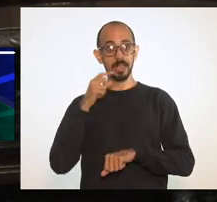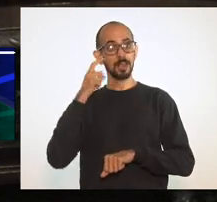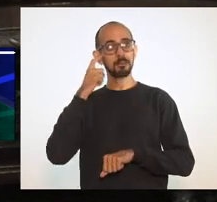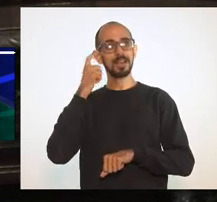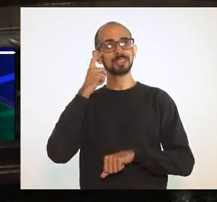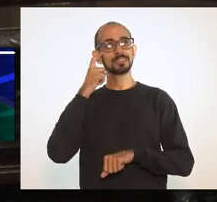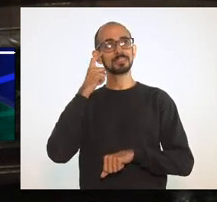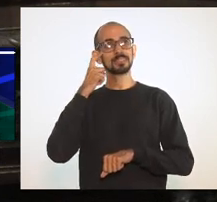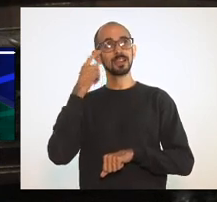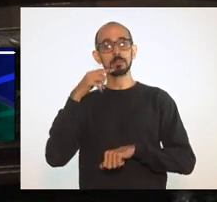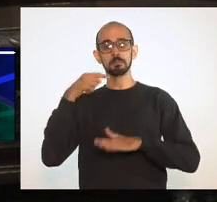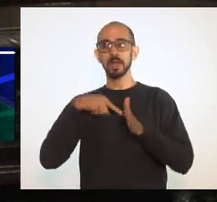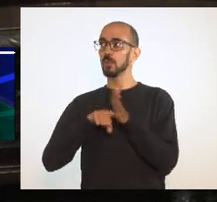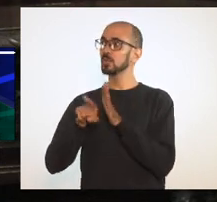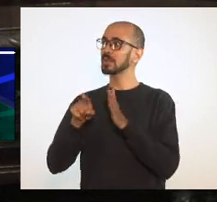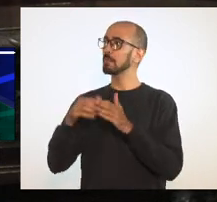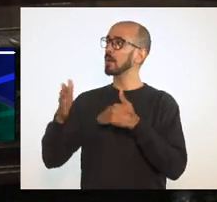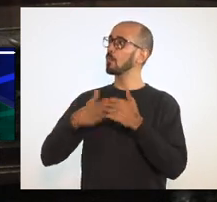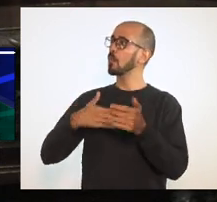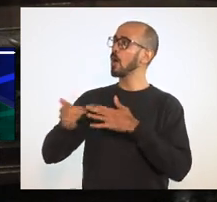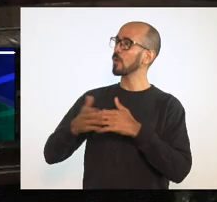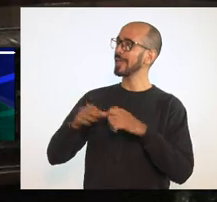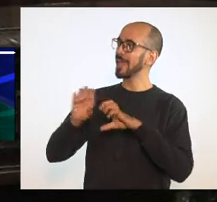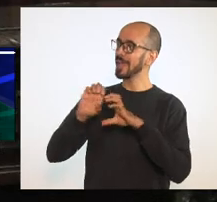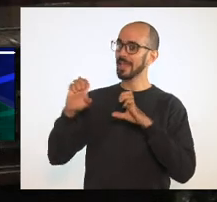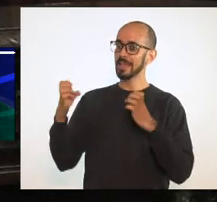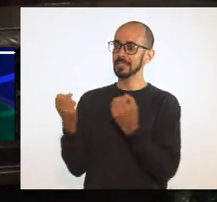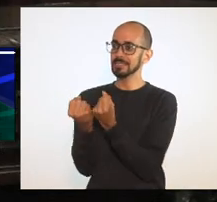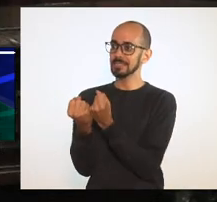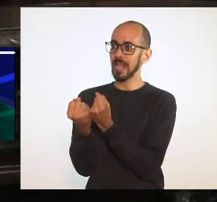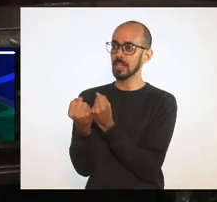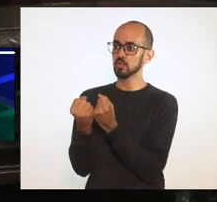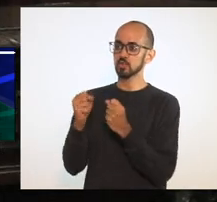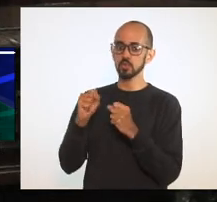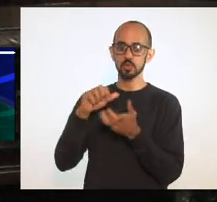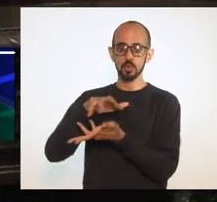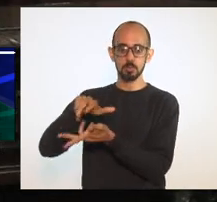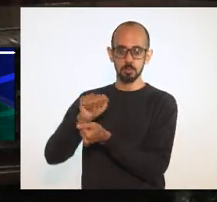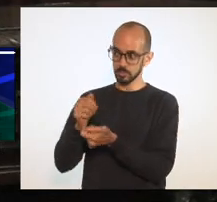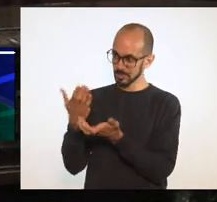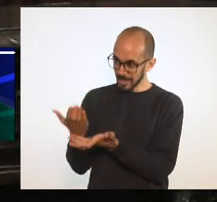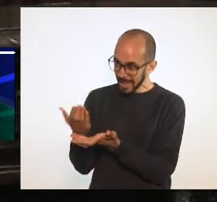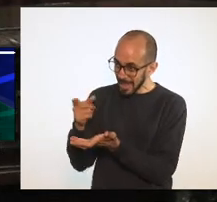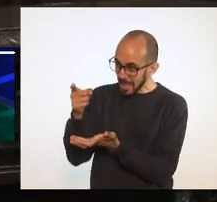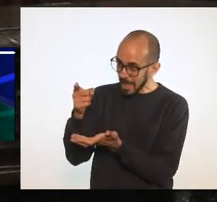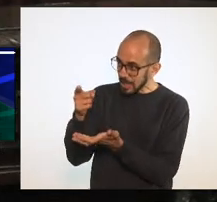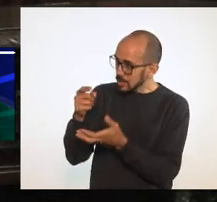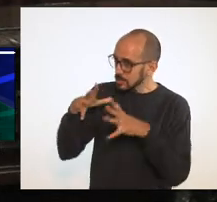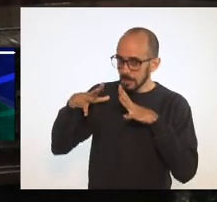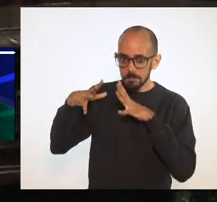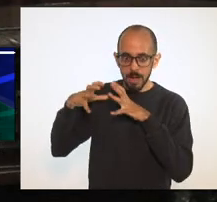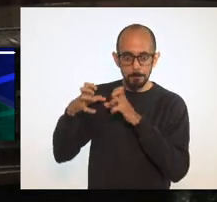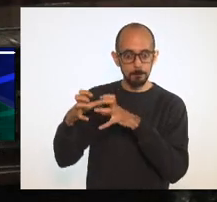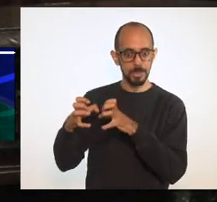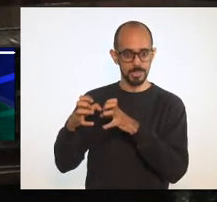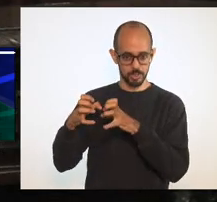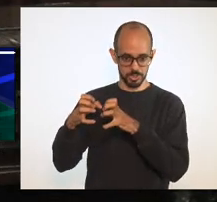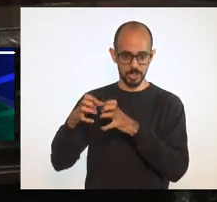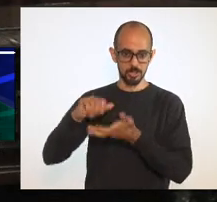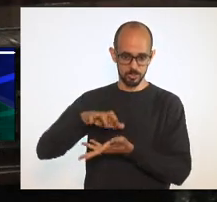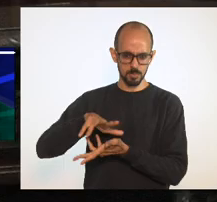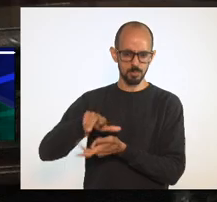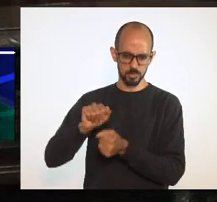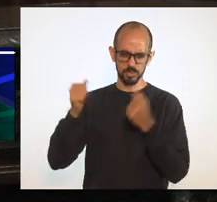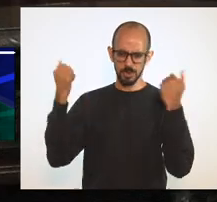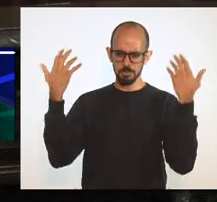qualquer estádio do mundo. Você gostaria de ter o Pelé como o nome do seu estádio? Ia ser uma briga mundial. Então, eu termino dando